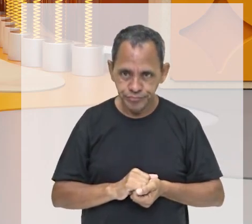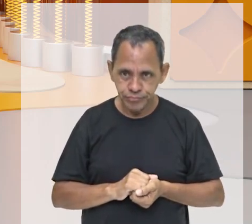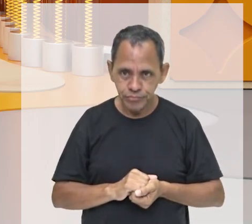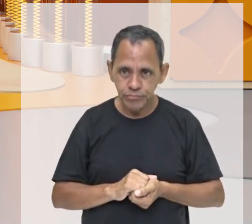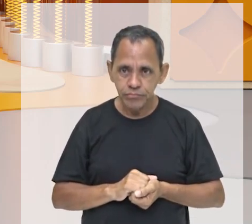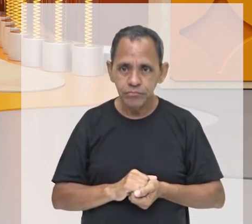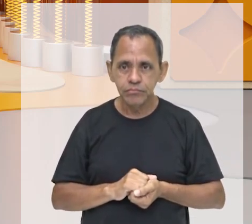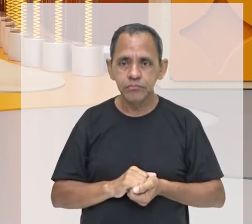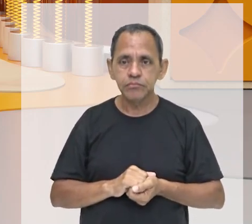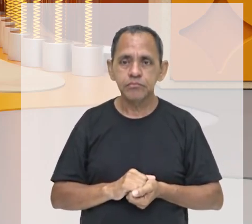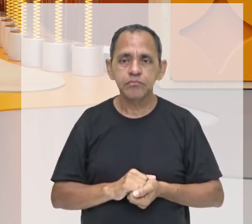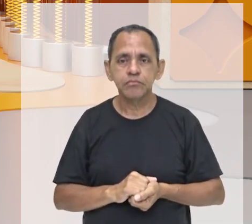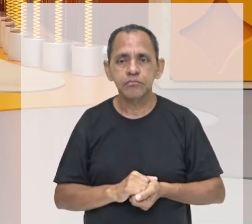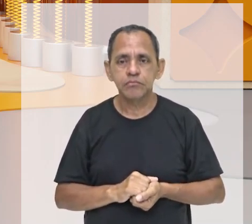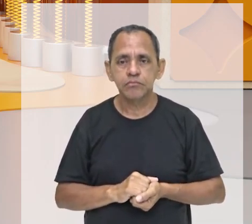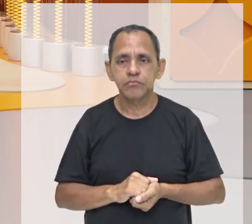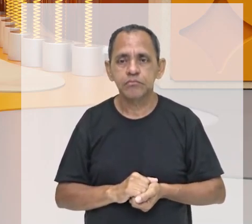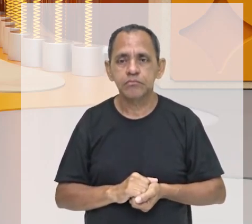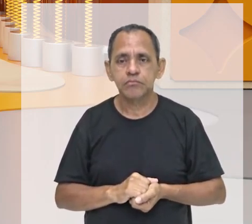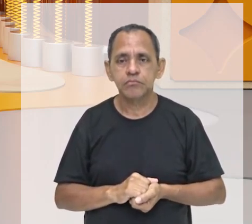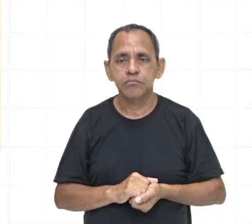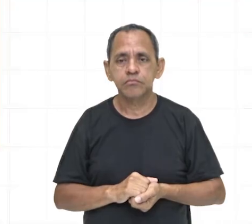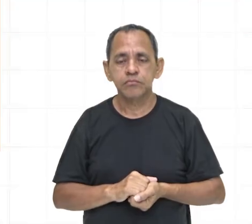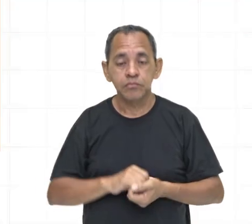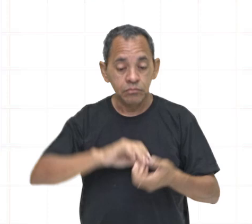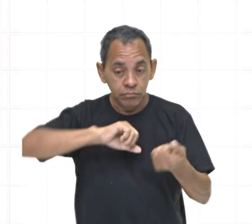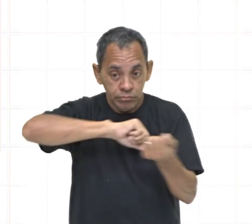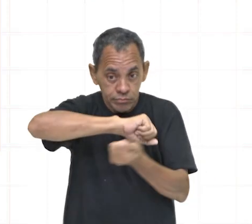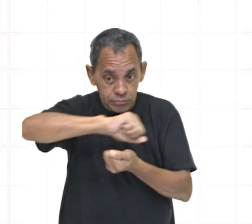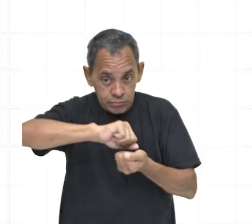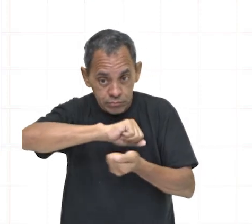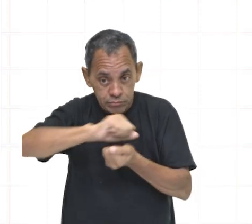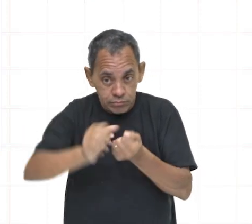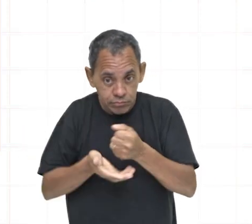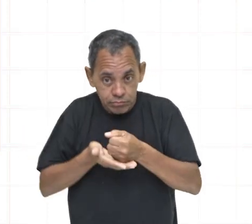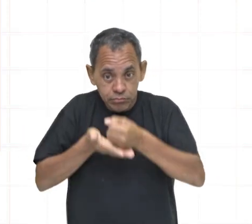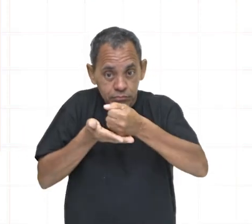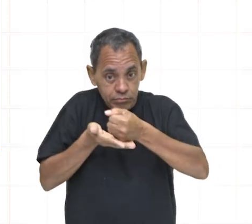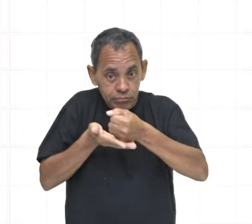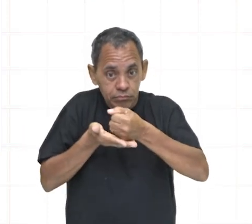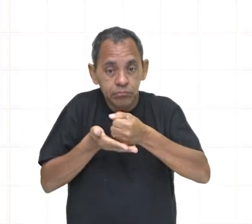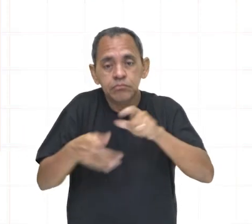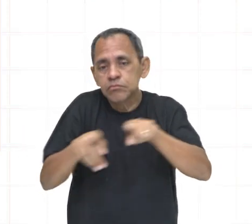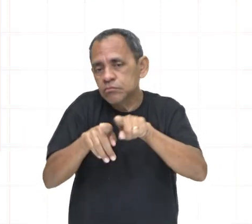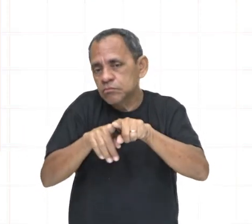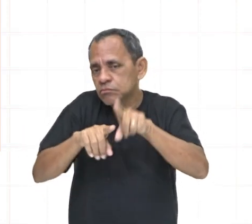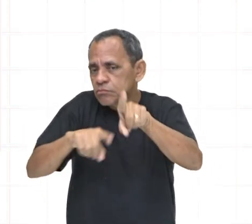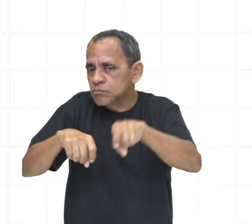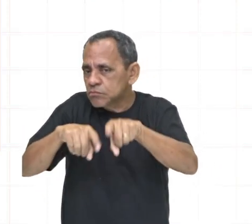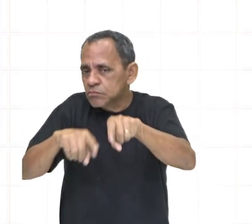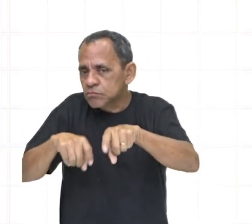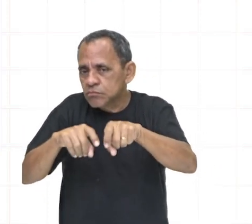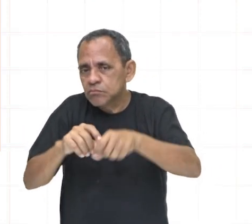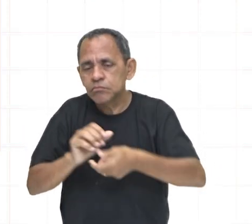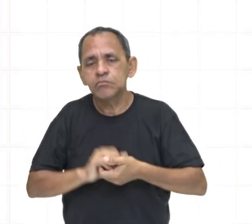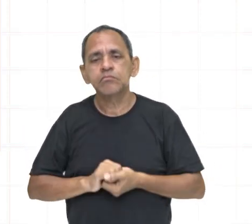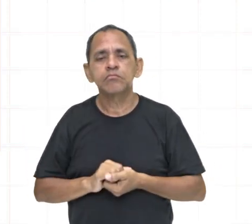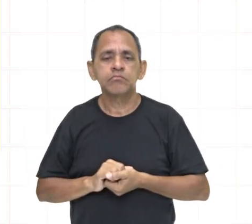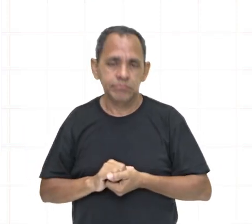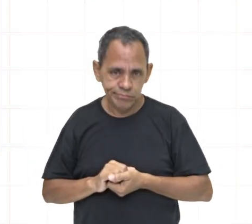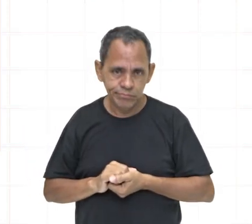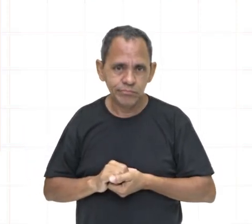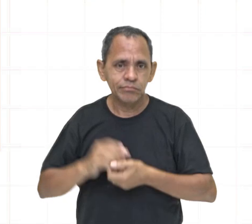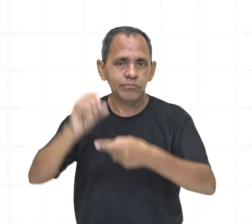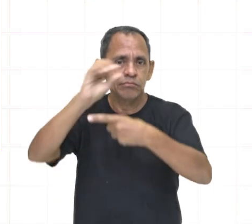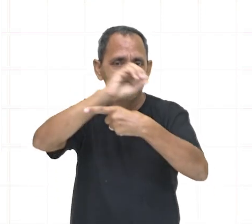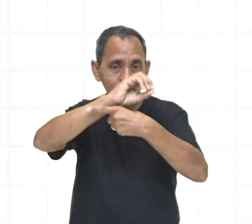novo rural vai ser o quê? Aí a sustentabilidade, tá? E a agricultura orgânica. E